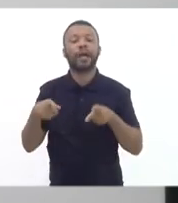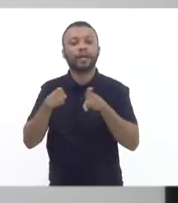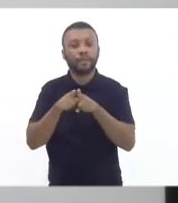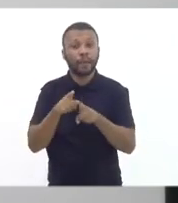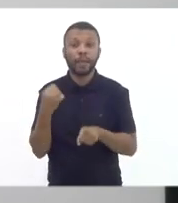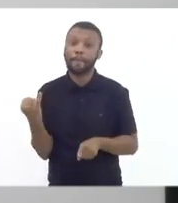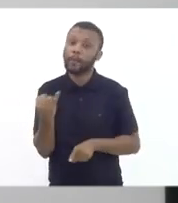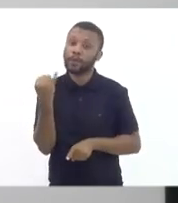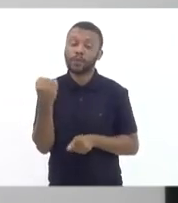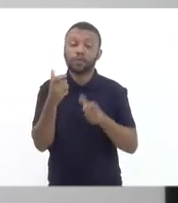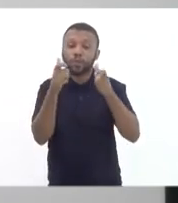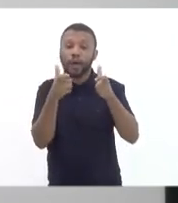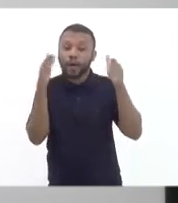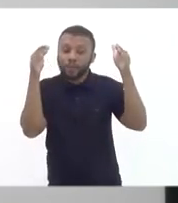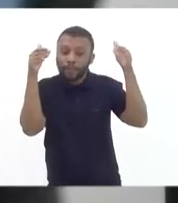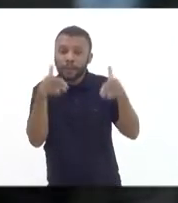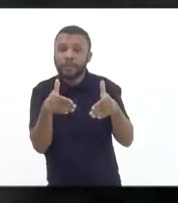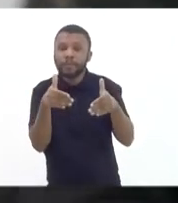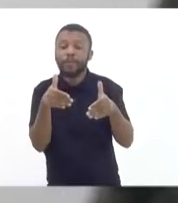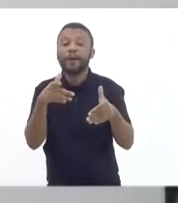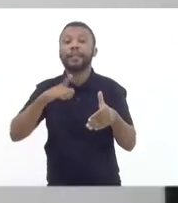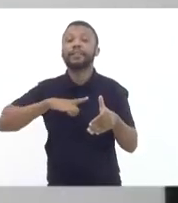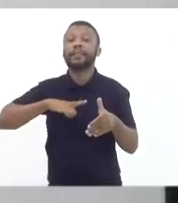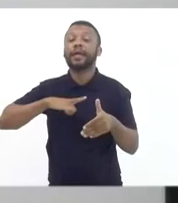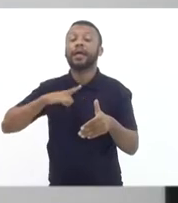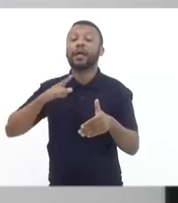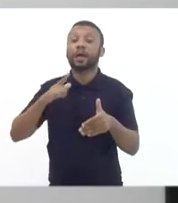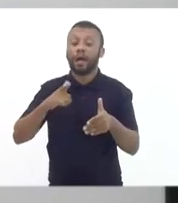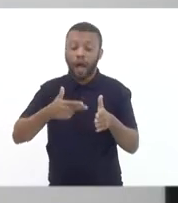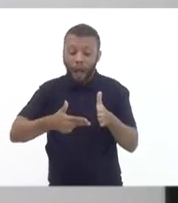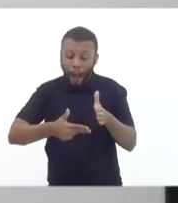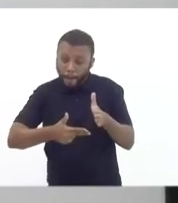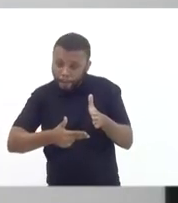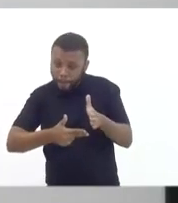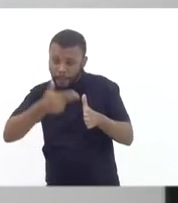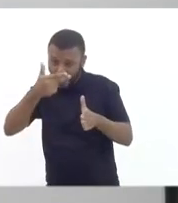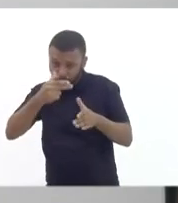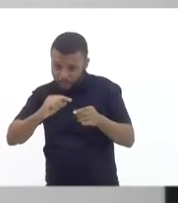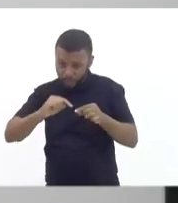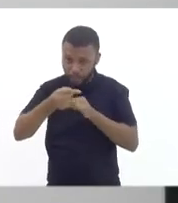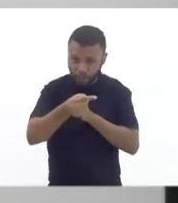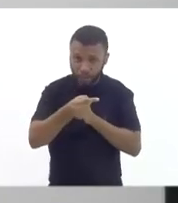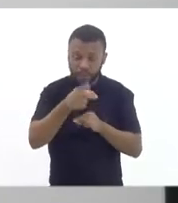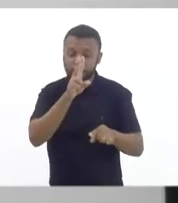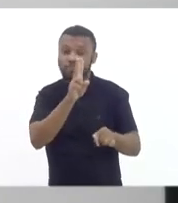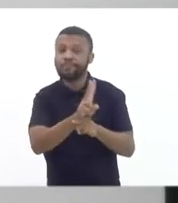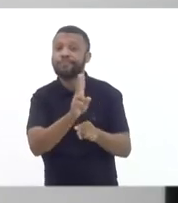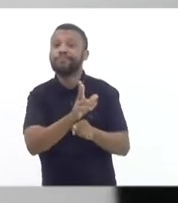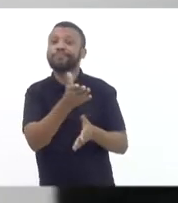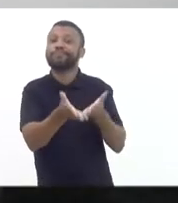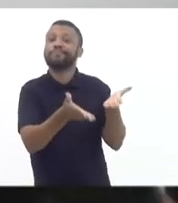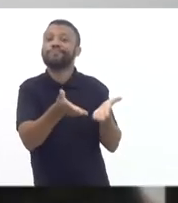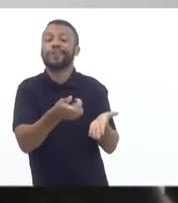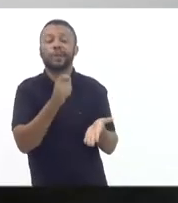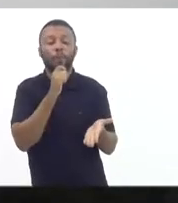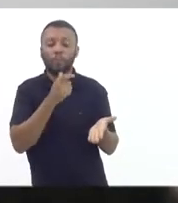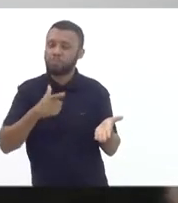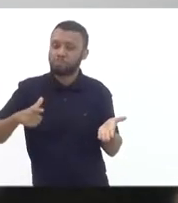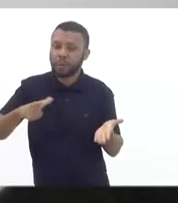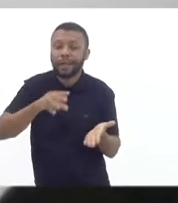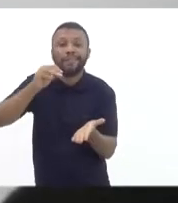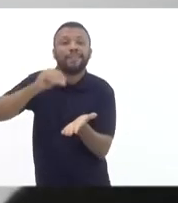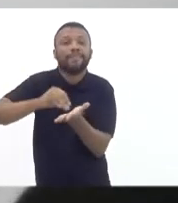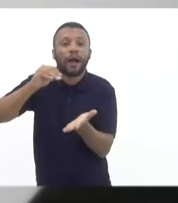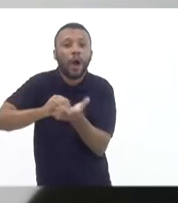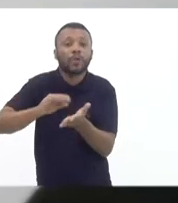um local específico para fazer o pós-operatório de animais comunitários operados, que não tem onde ser feito, que eu saiba, em